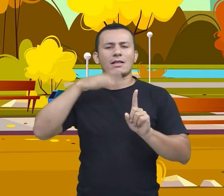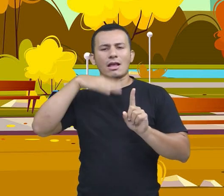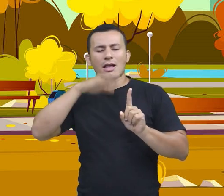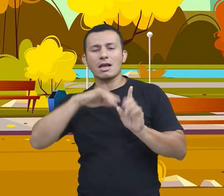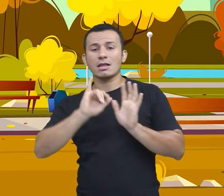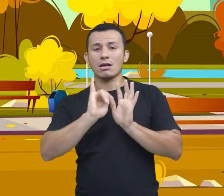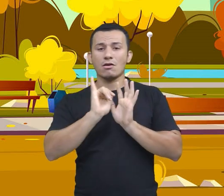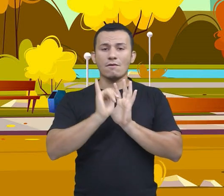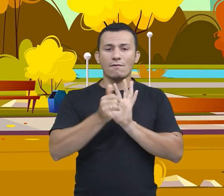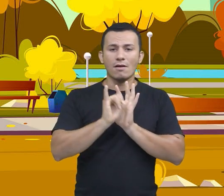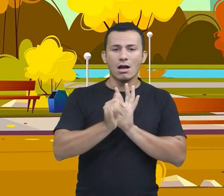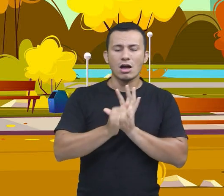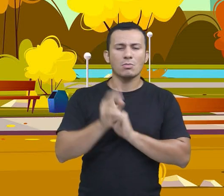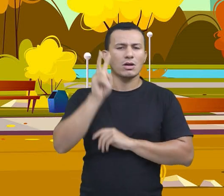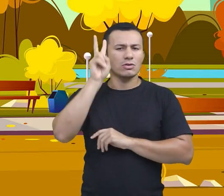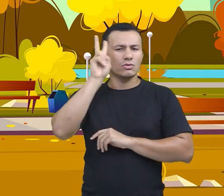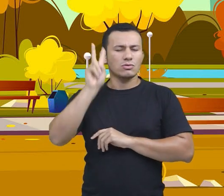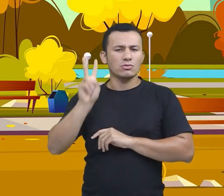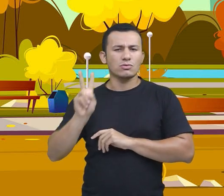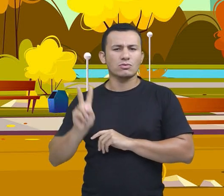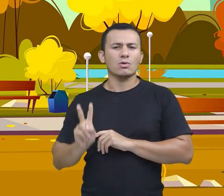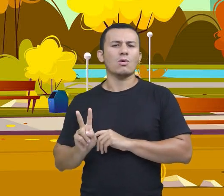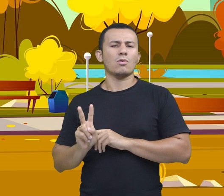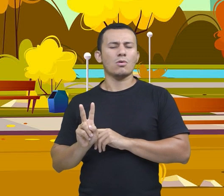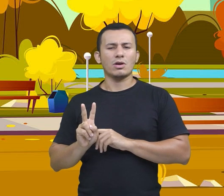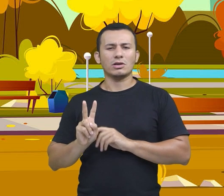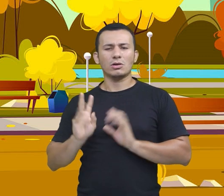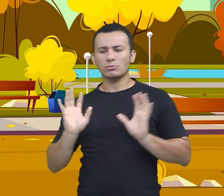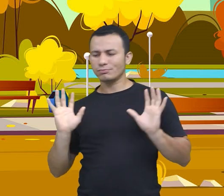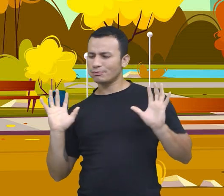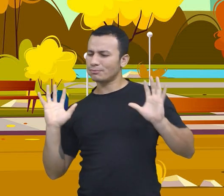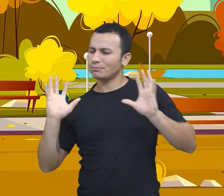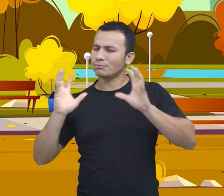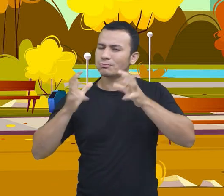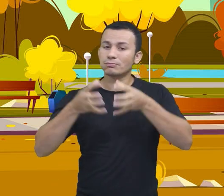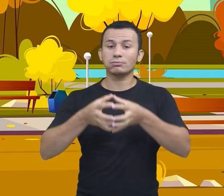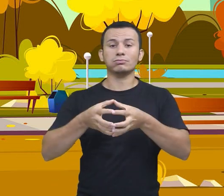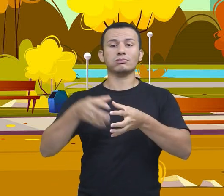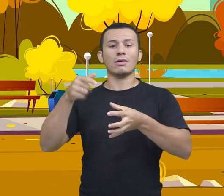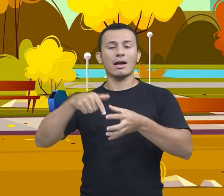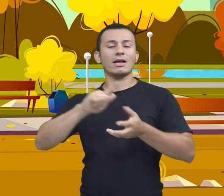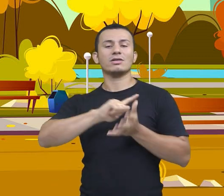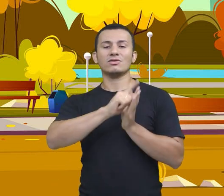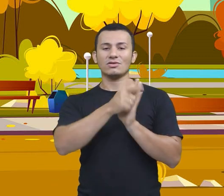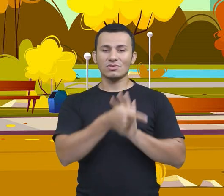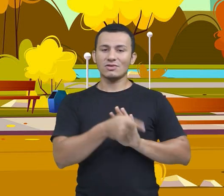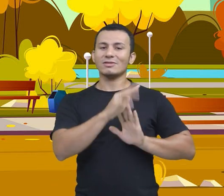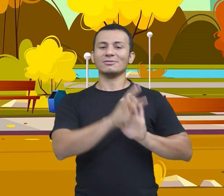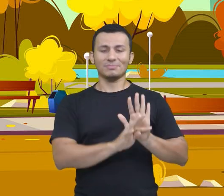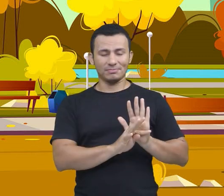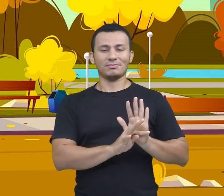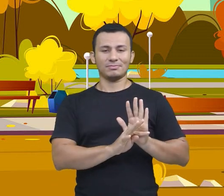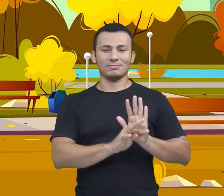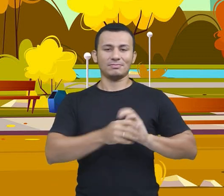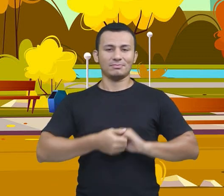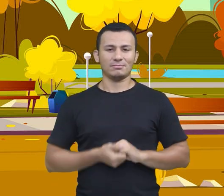fábulas, historinhas. Isso tudo nós podemos chamar de gêneros textuais.